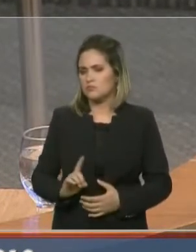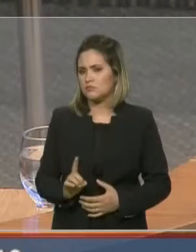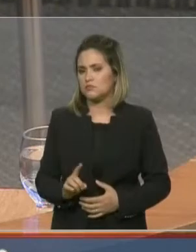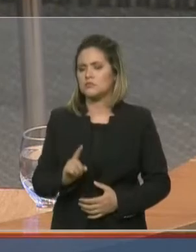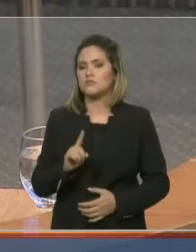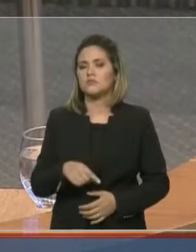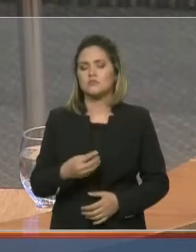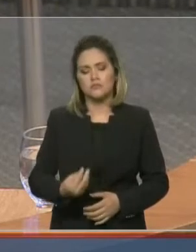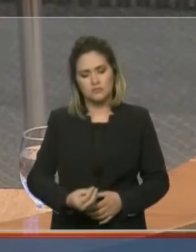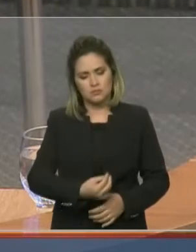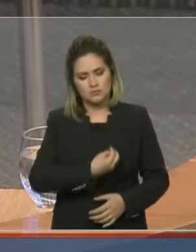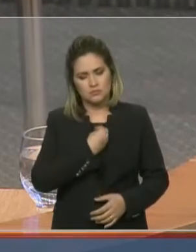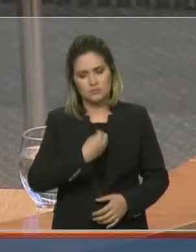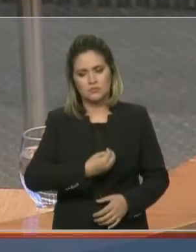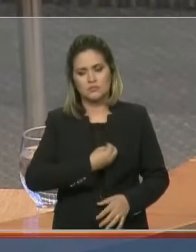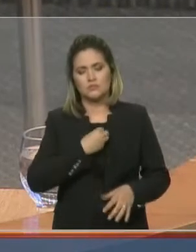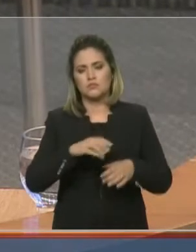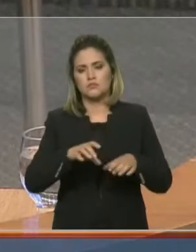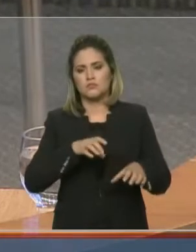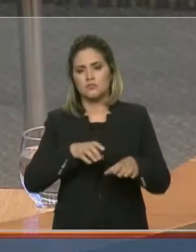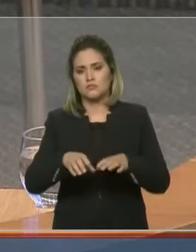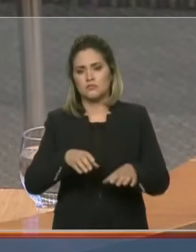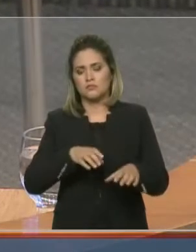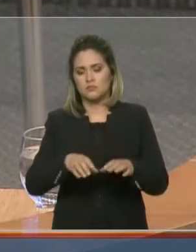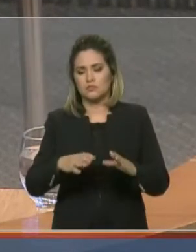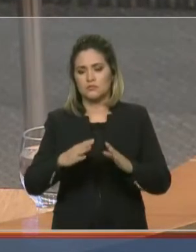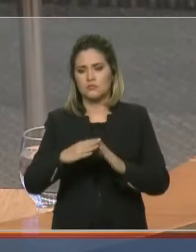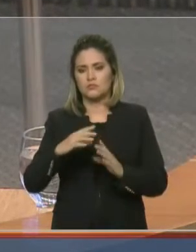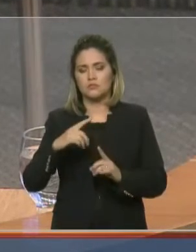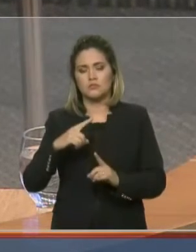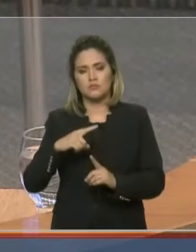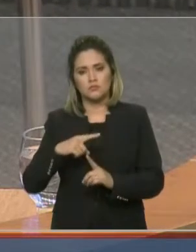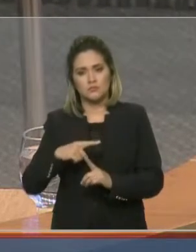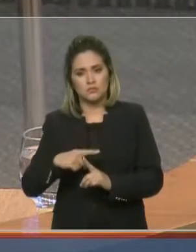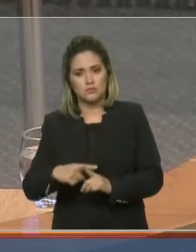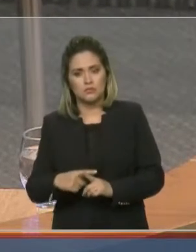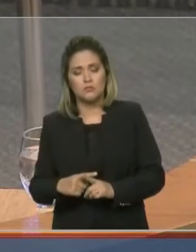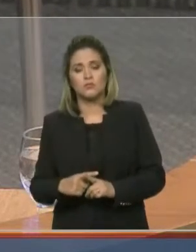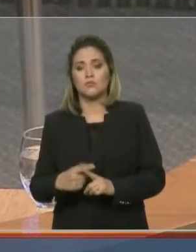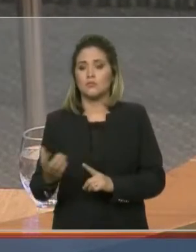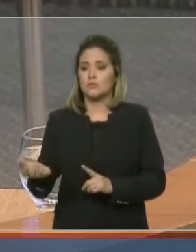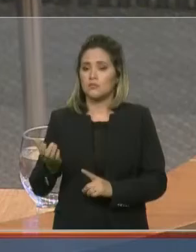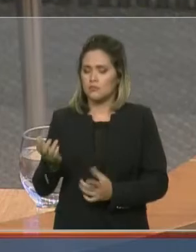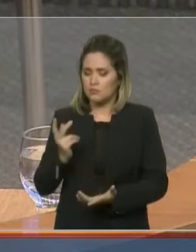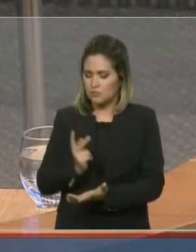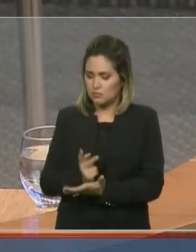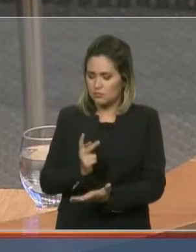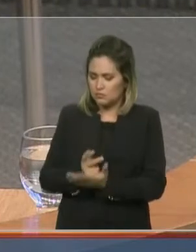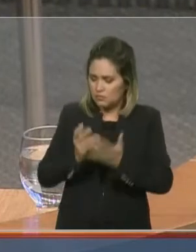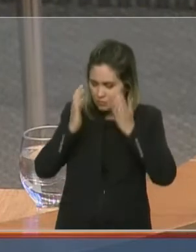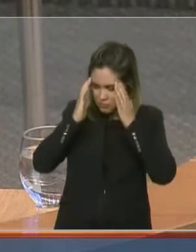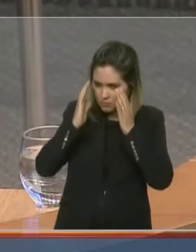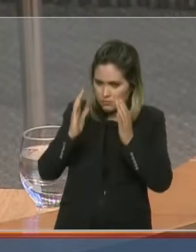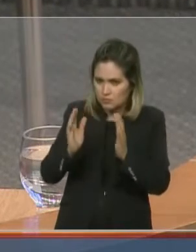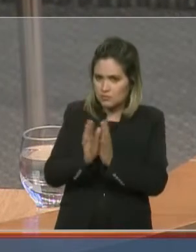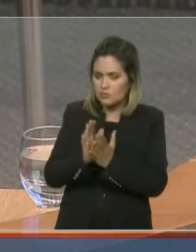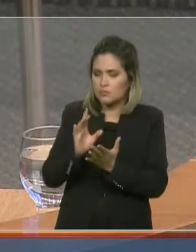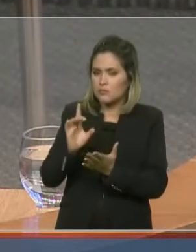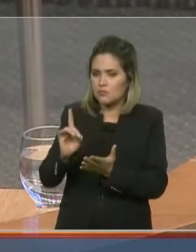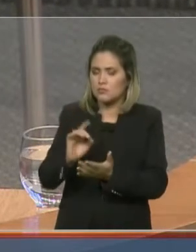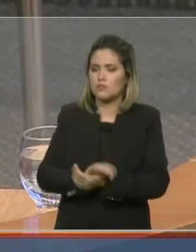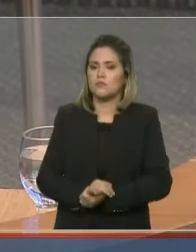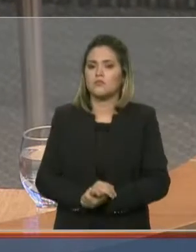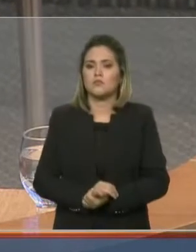ela procura sempre mais seguir à luz da palavra de Deus. E o Papa Paulo